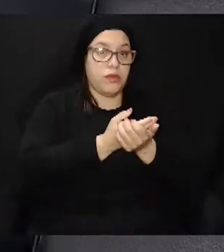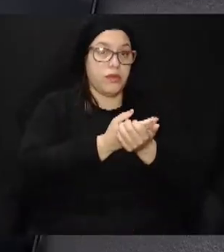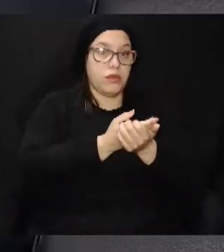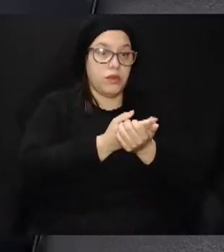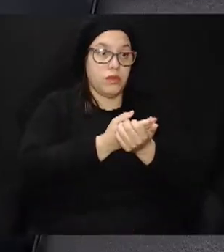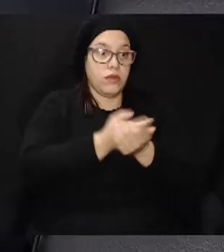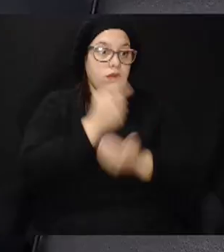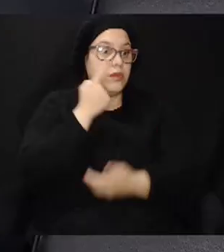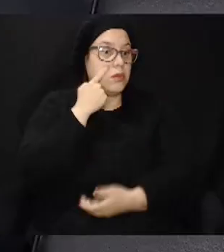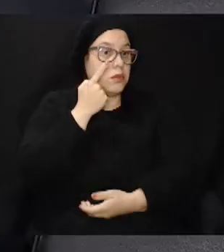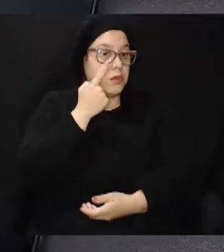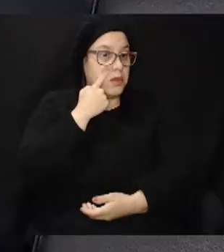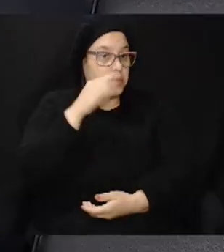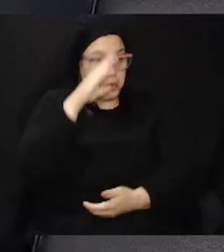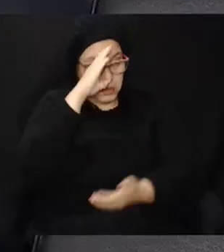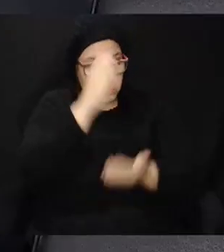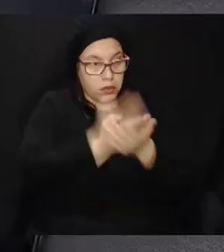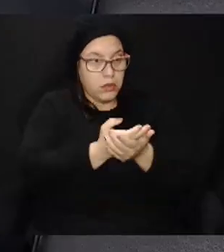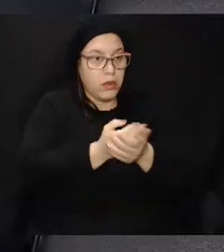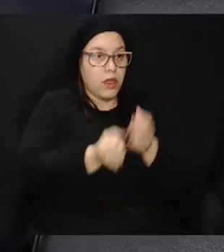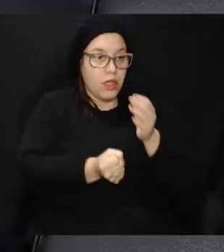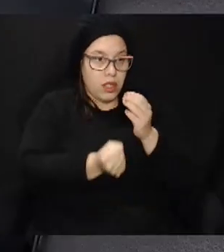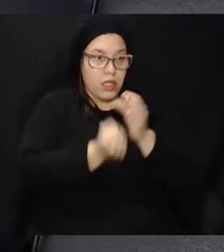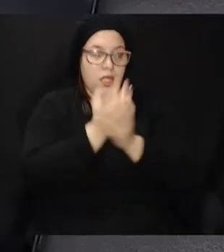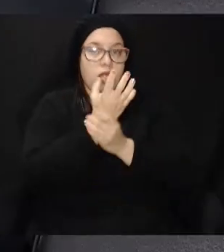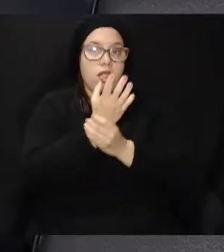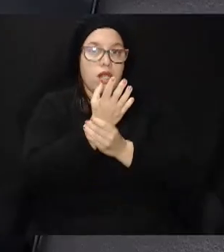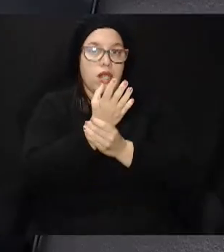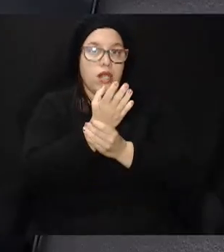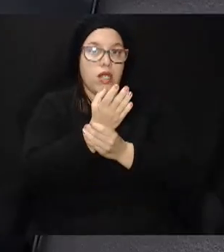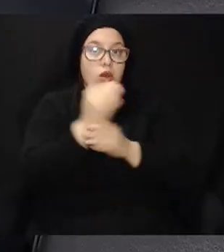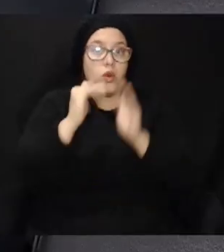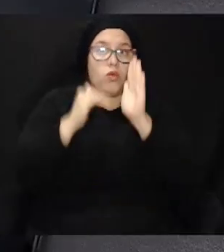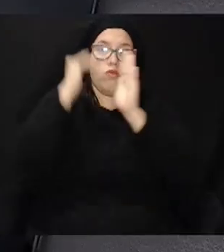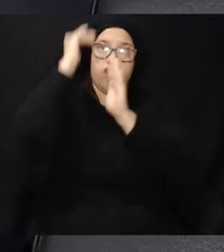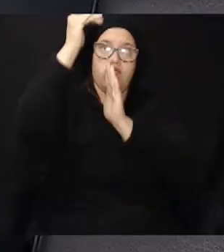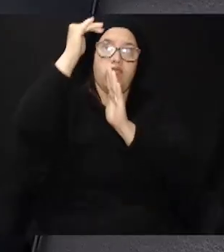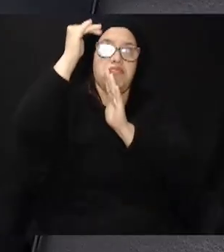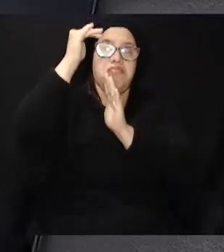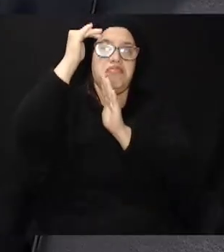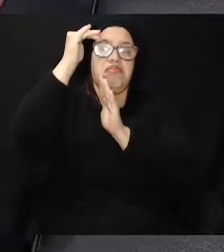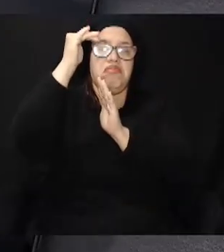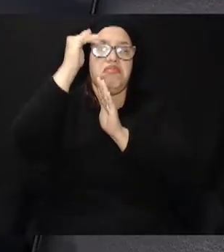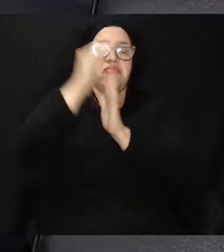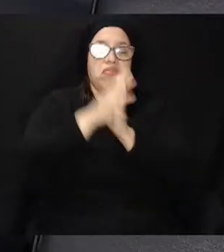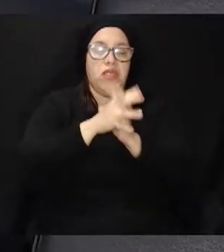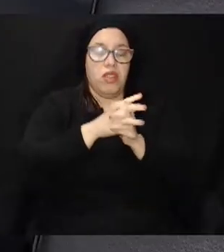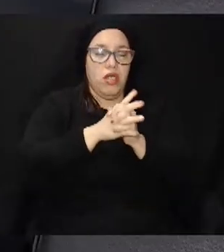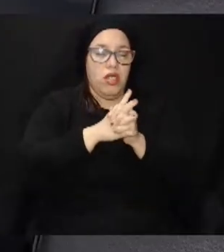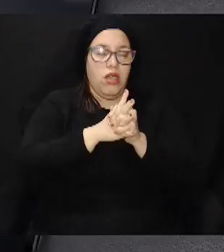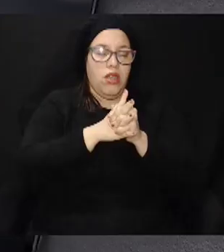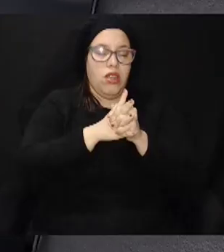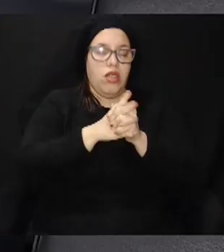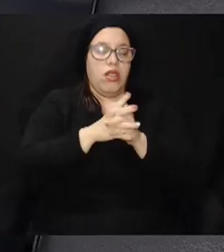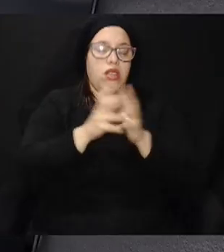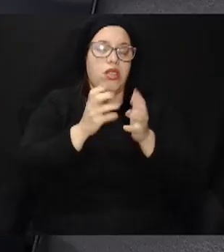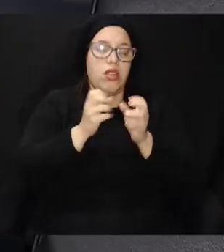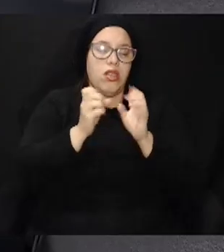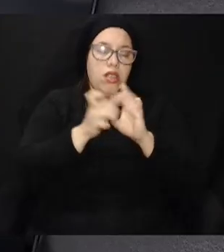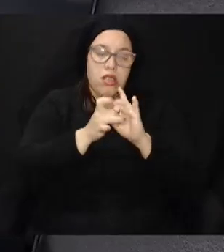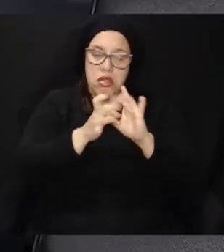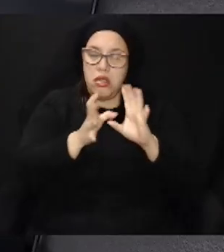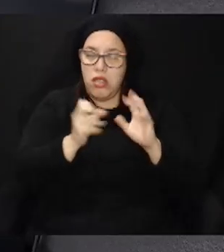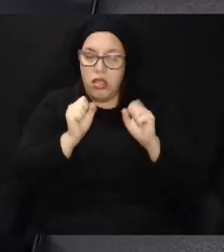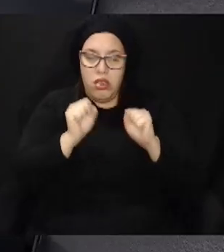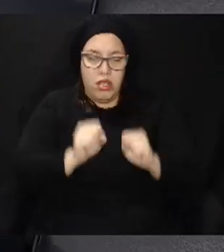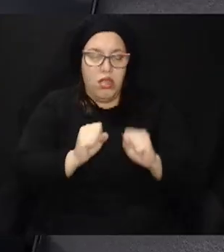e cremos que foi criado por um ser superior, né, que permitiu tudo isso. E viver